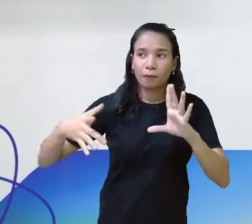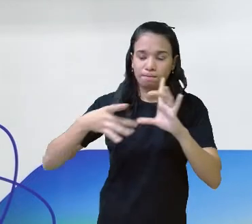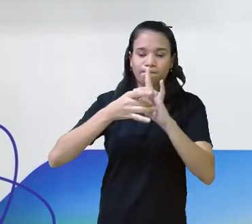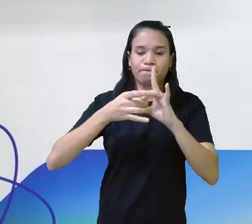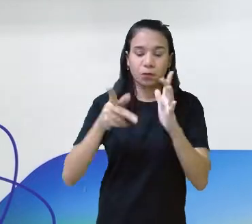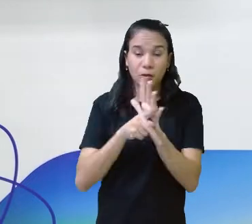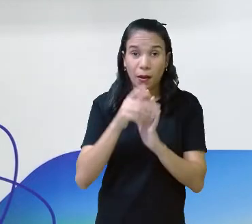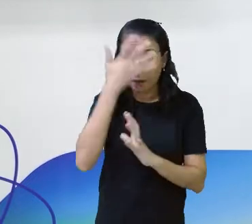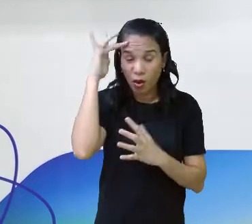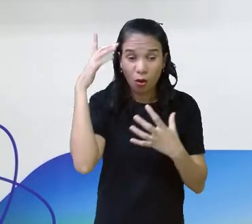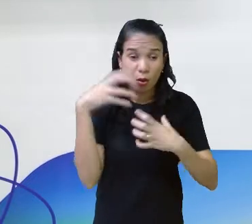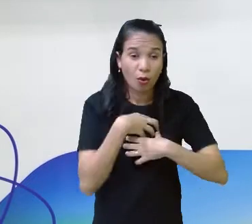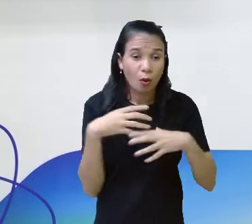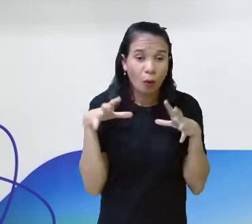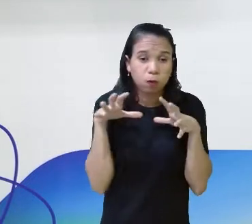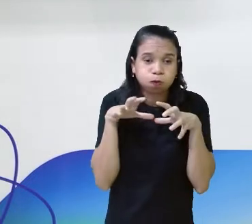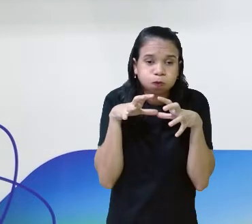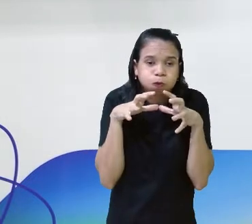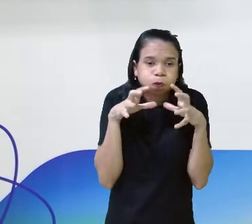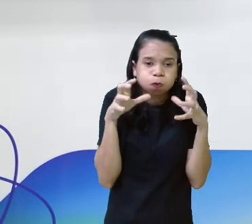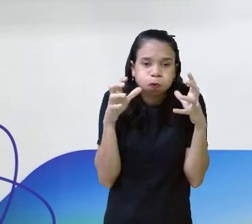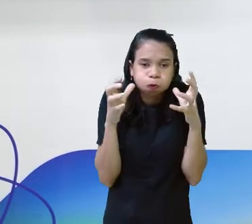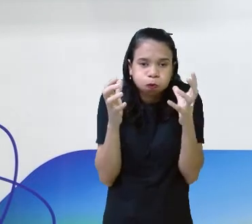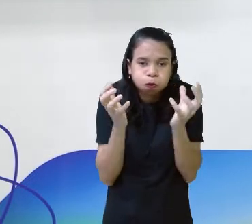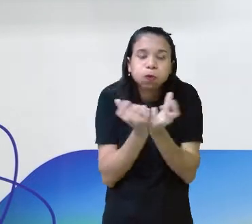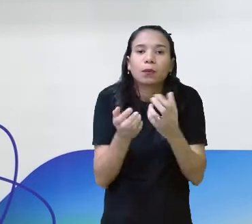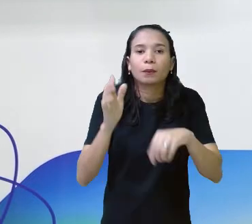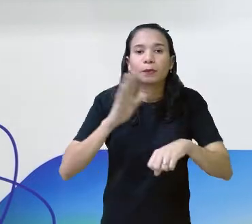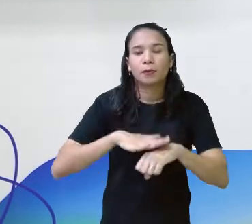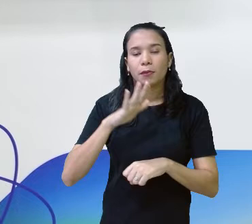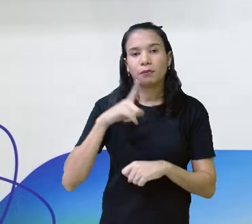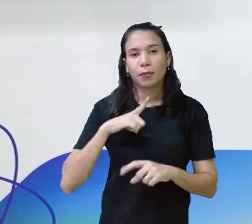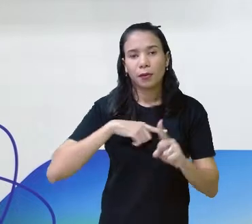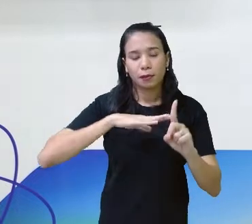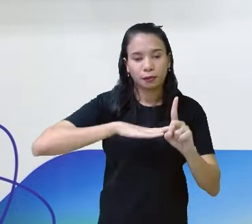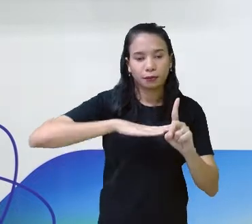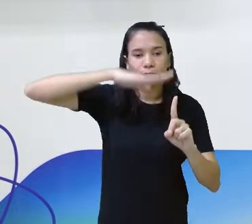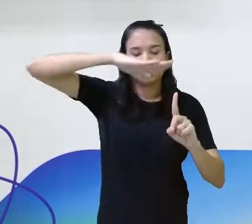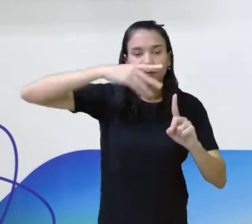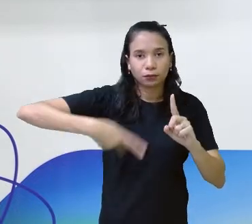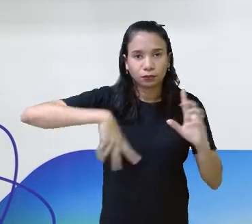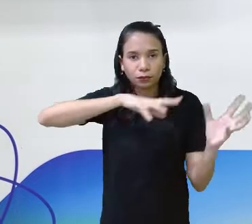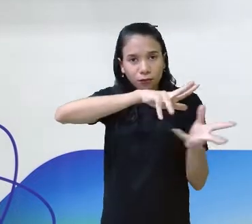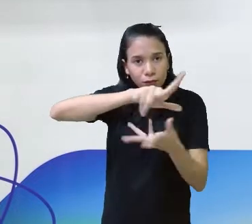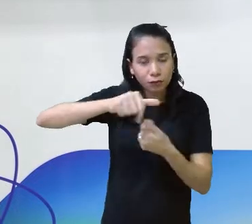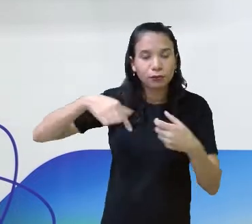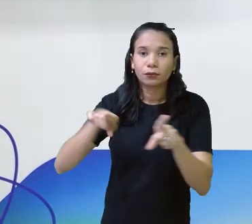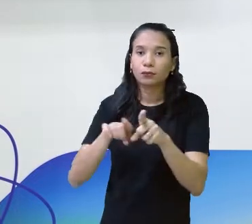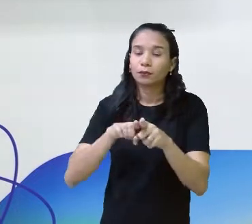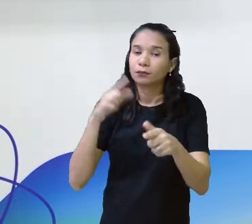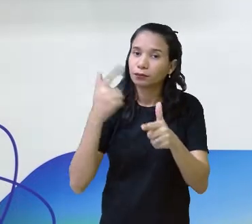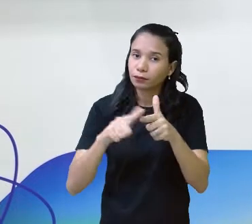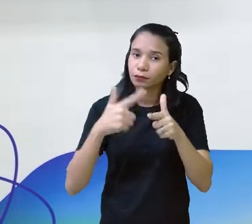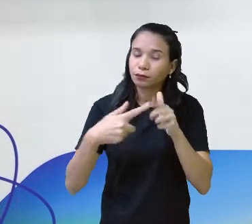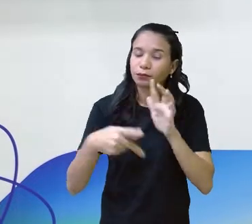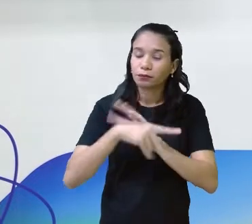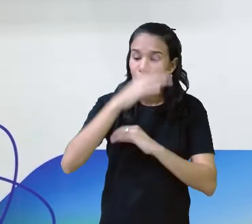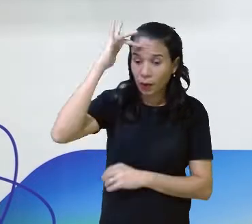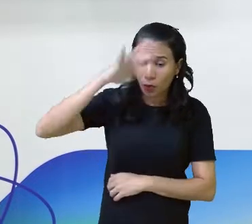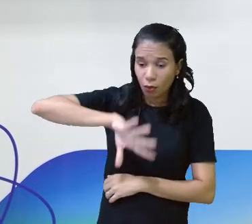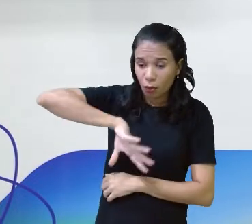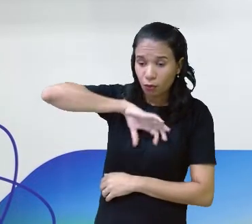ficaria aquele abafado, é feito uma estufa. Então, aumenta a temperatura da Terra, aumentam os problemas